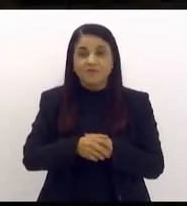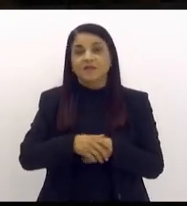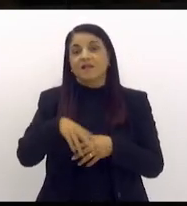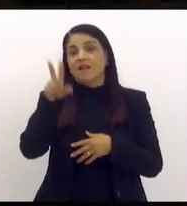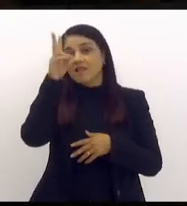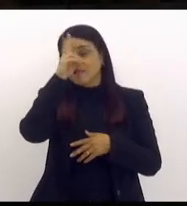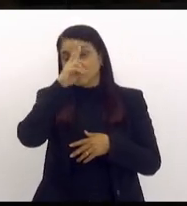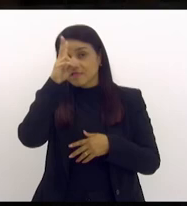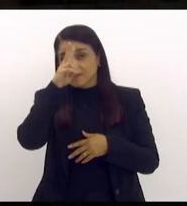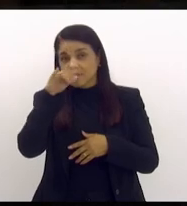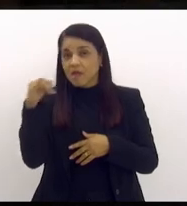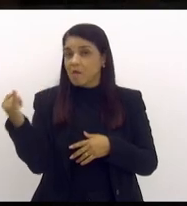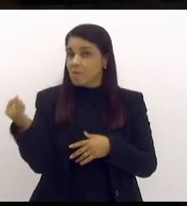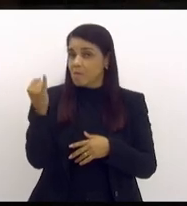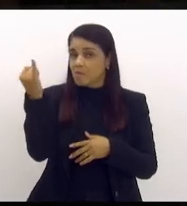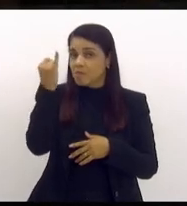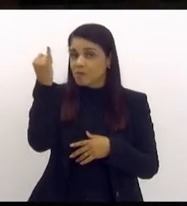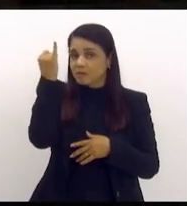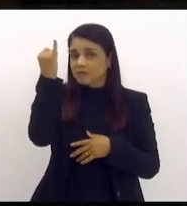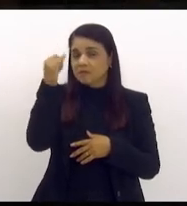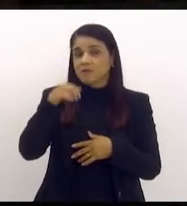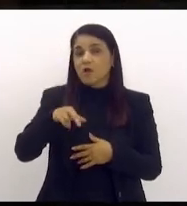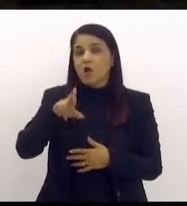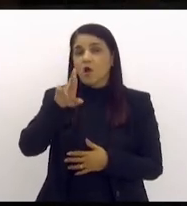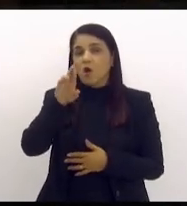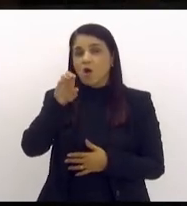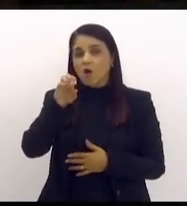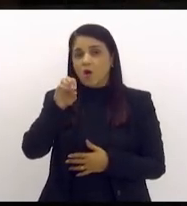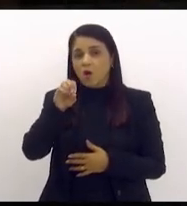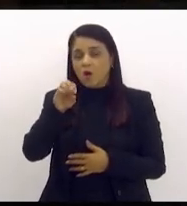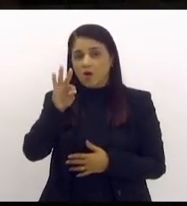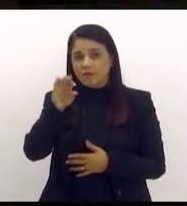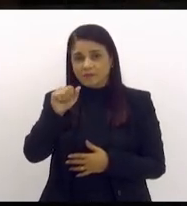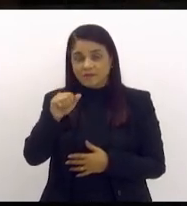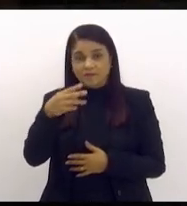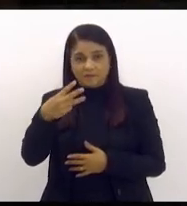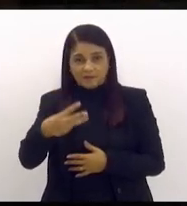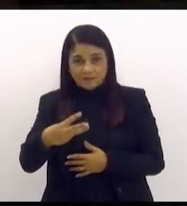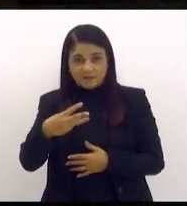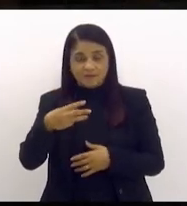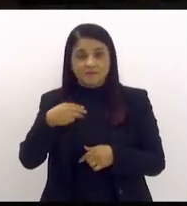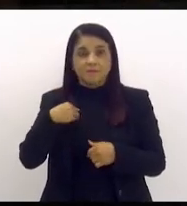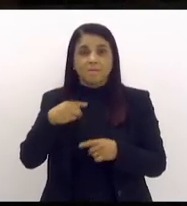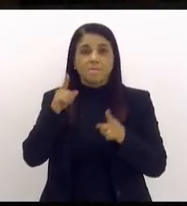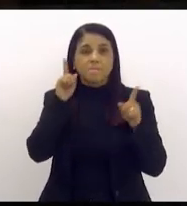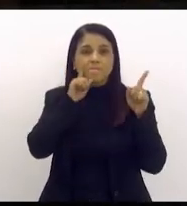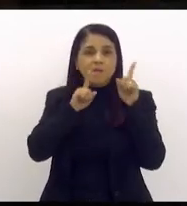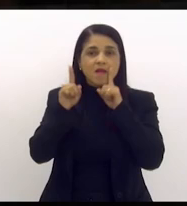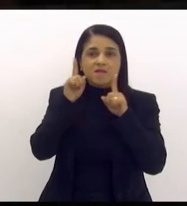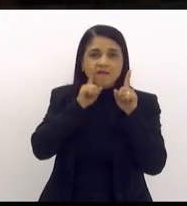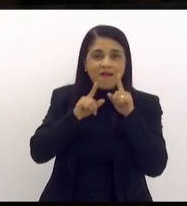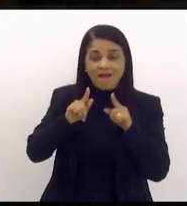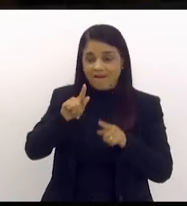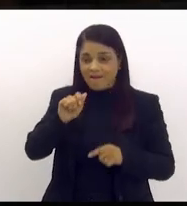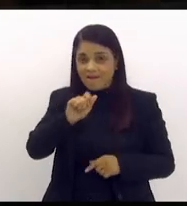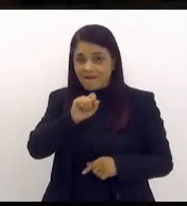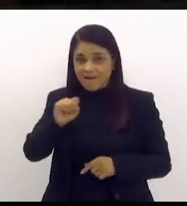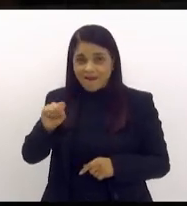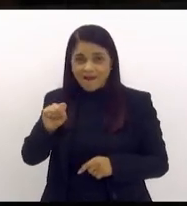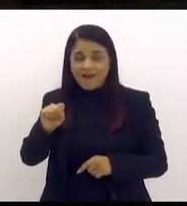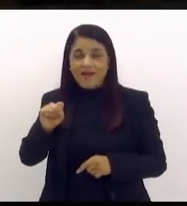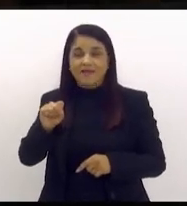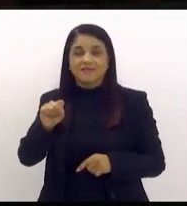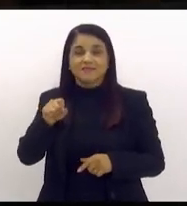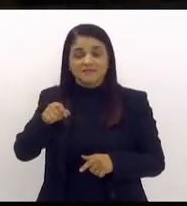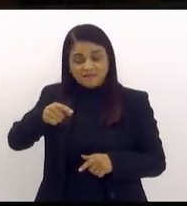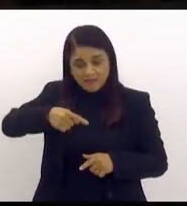também né a importância da Rota 3 que passa por Maricá deputada zeidan já tá levando o gás já tá passando o gás vindo